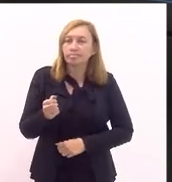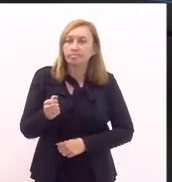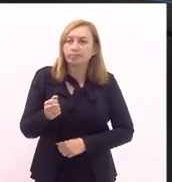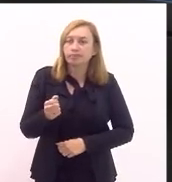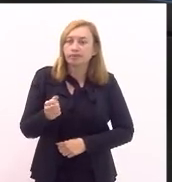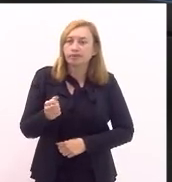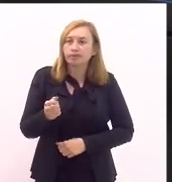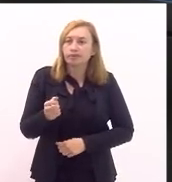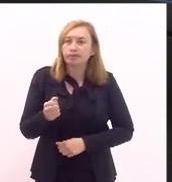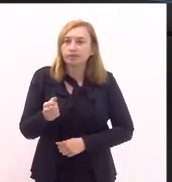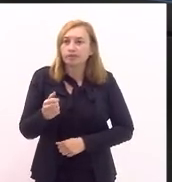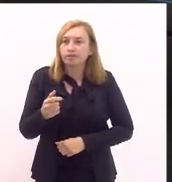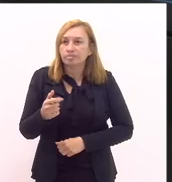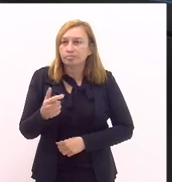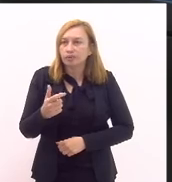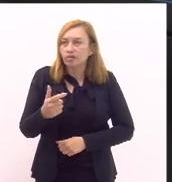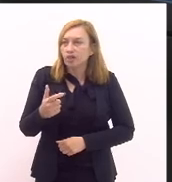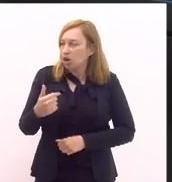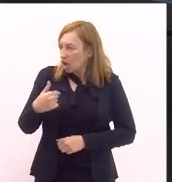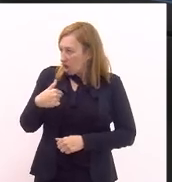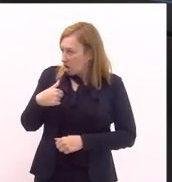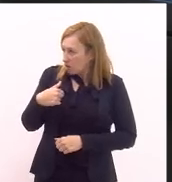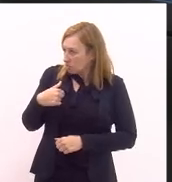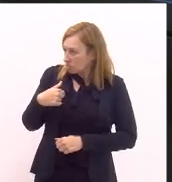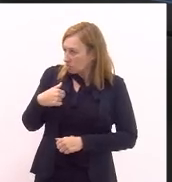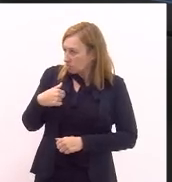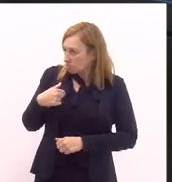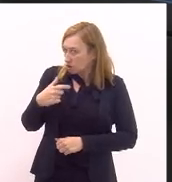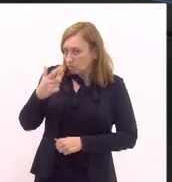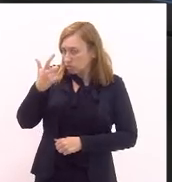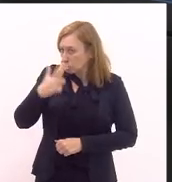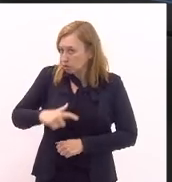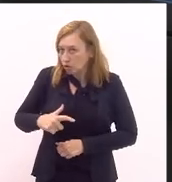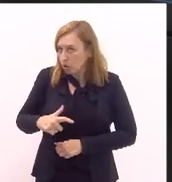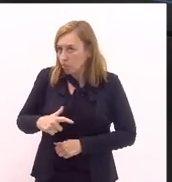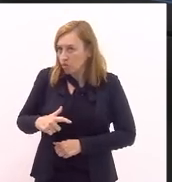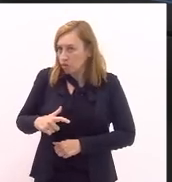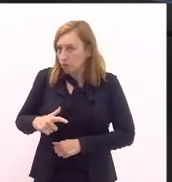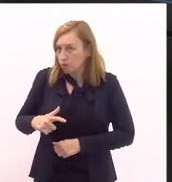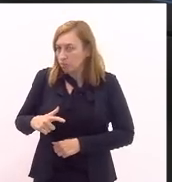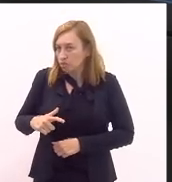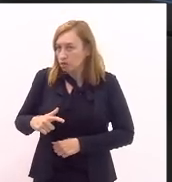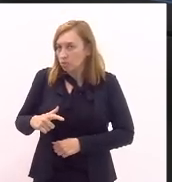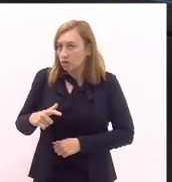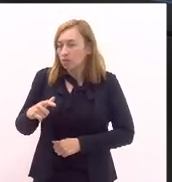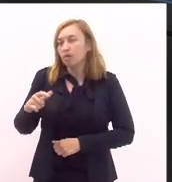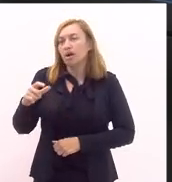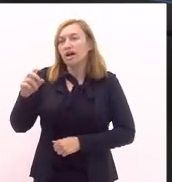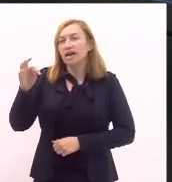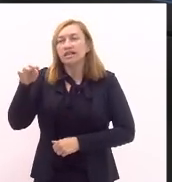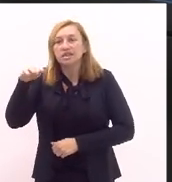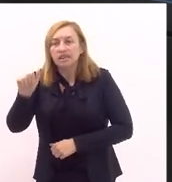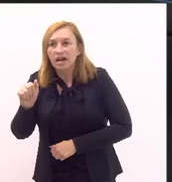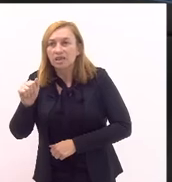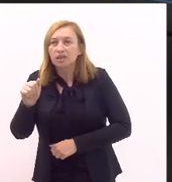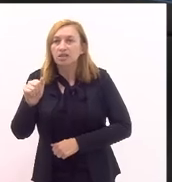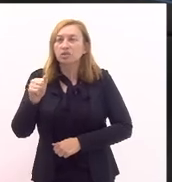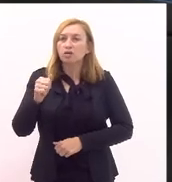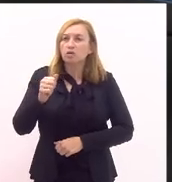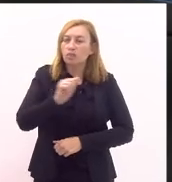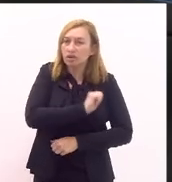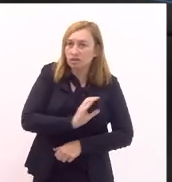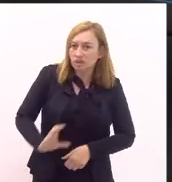eu não sou a sua candidata Se o André não não é o seu candidato se o Lula não é o seu